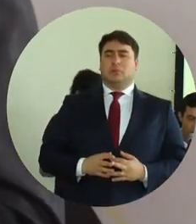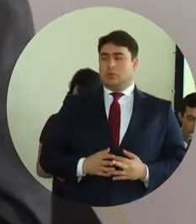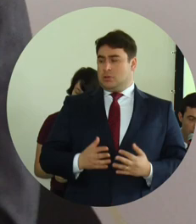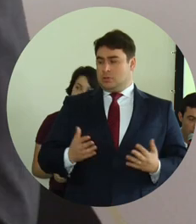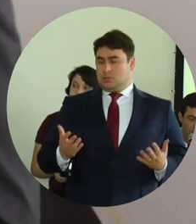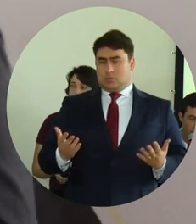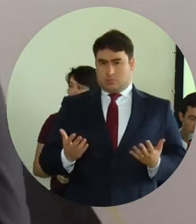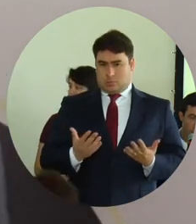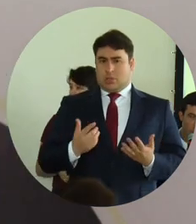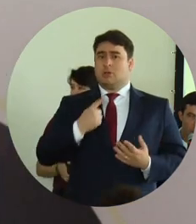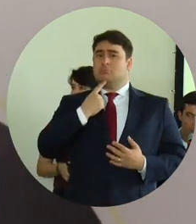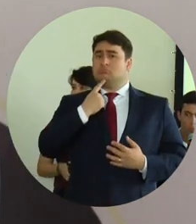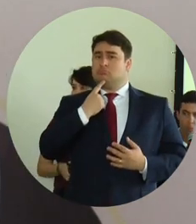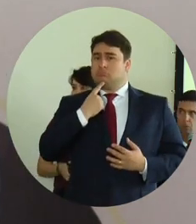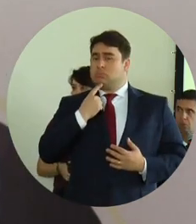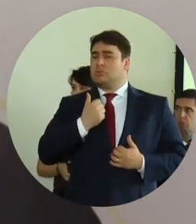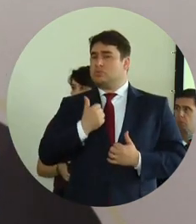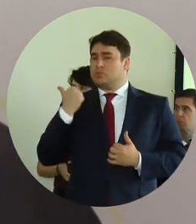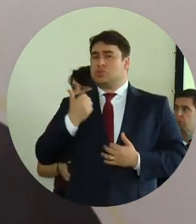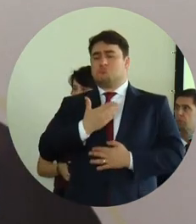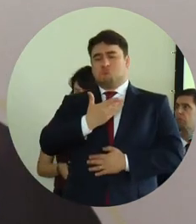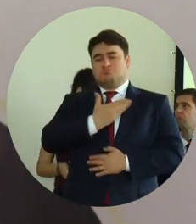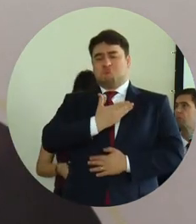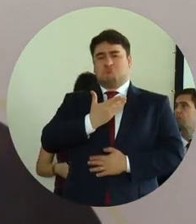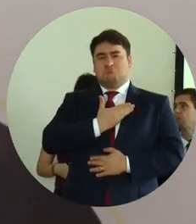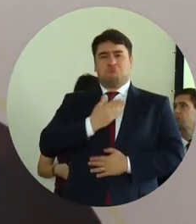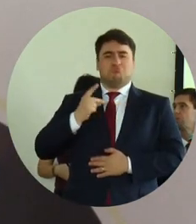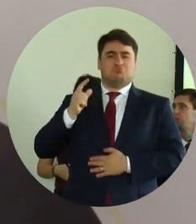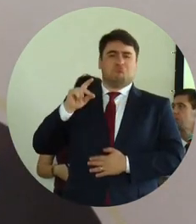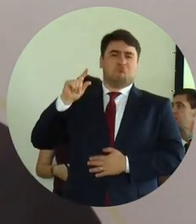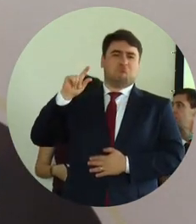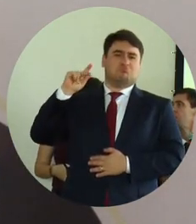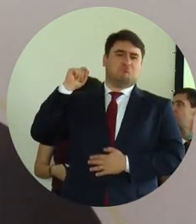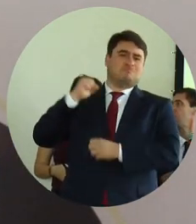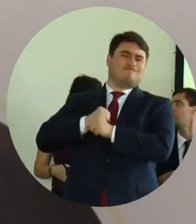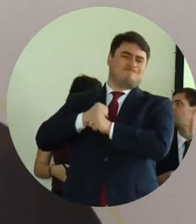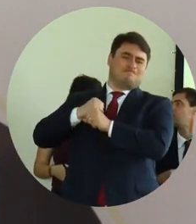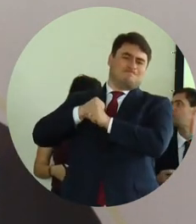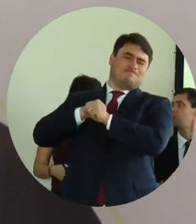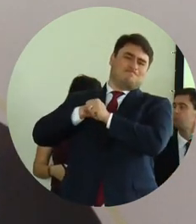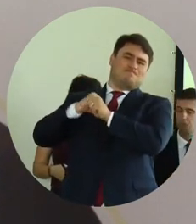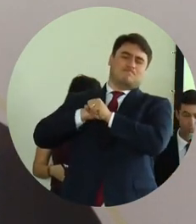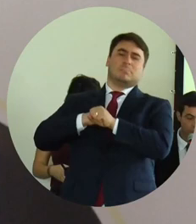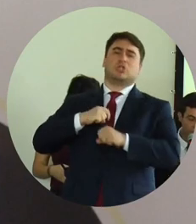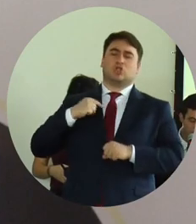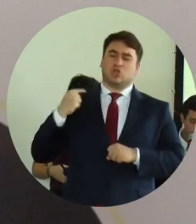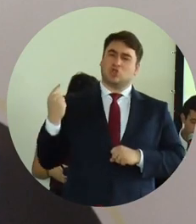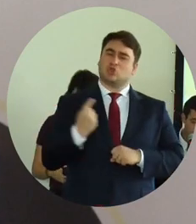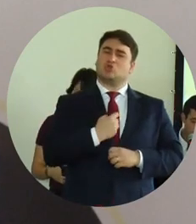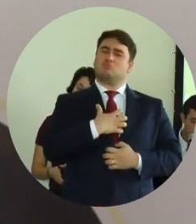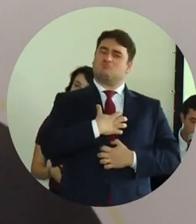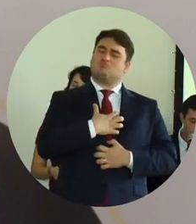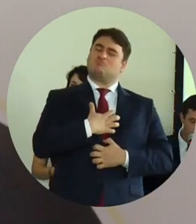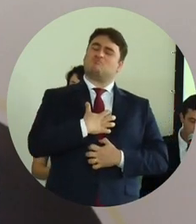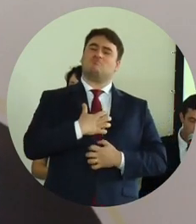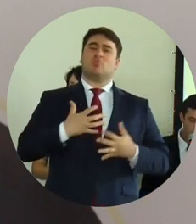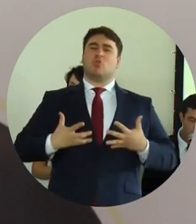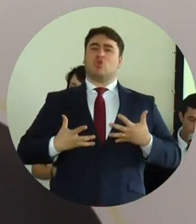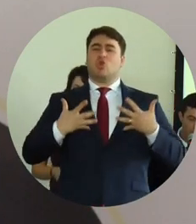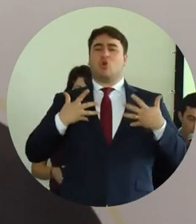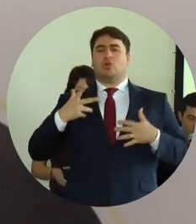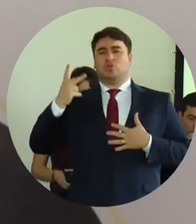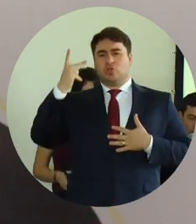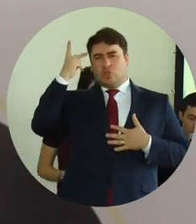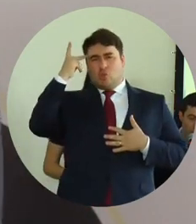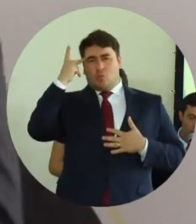Pellegrini, você é um grande amigo, já da velha guarda, e a gente está muito orgulhoso, São